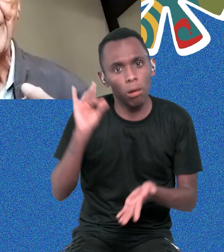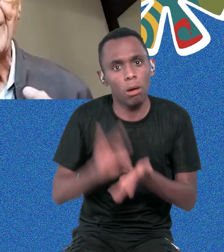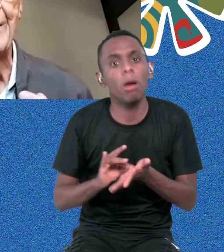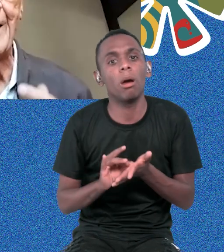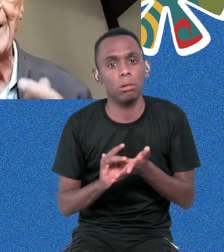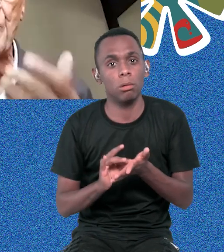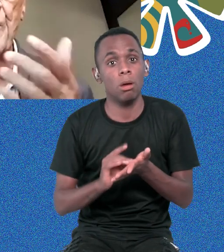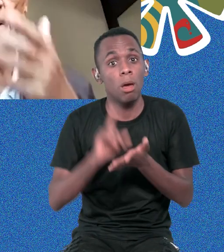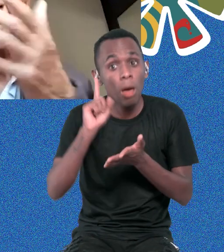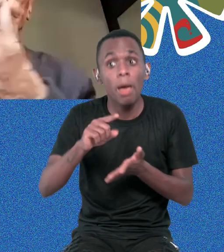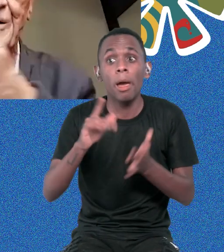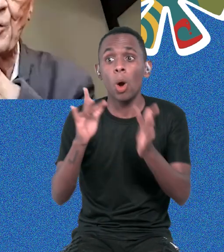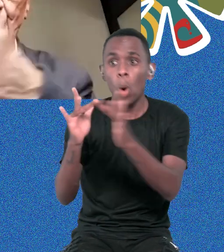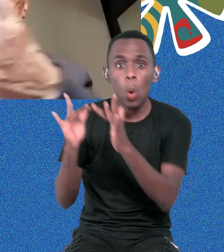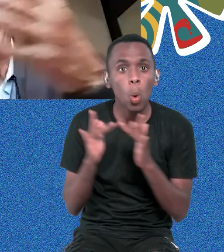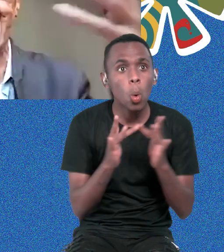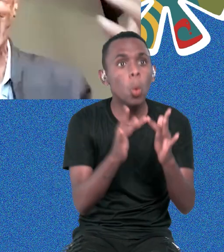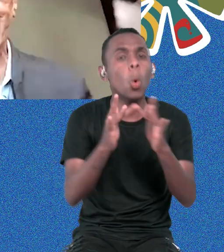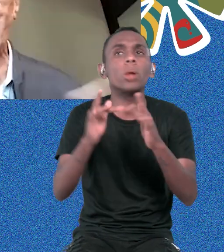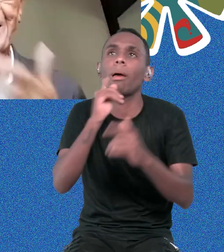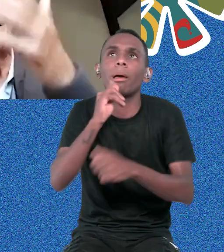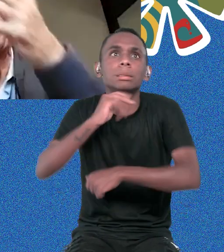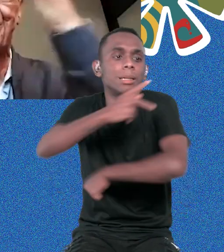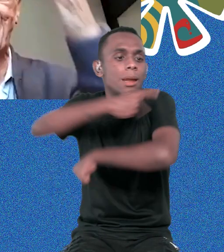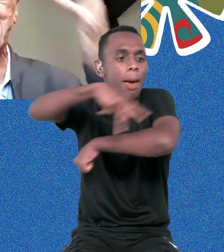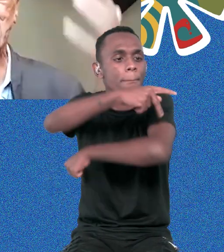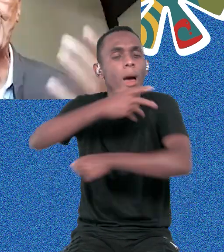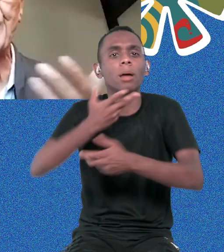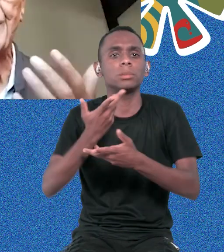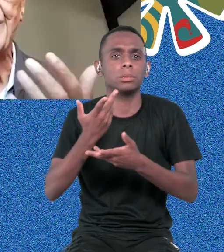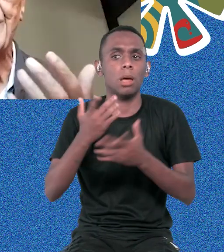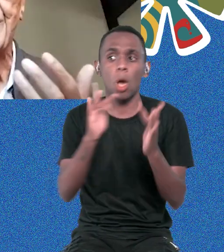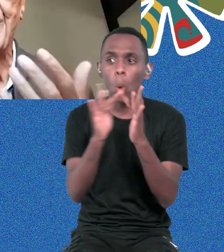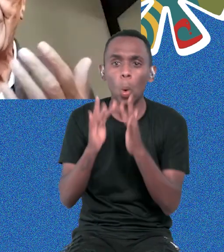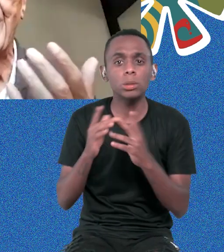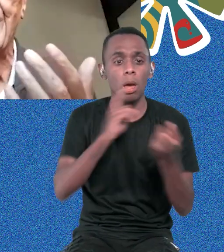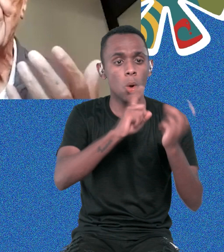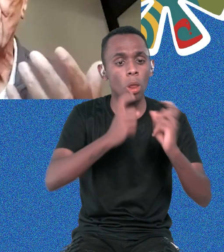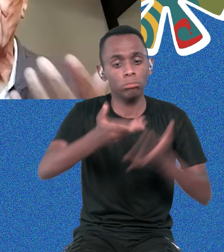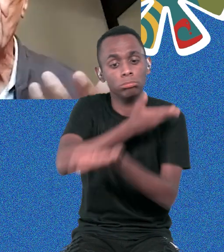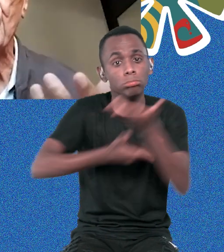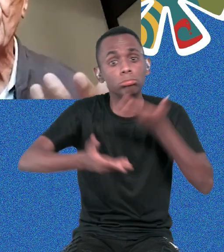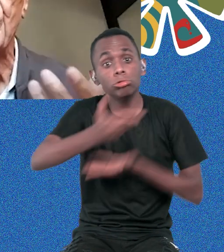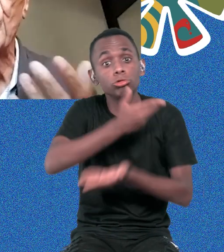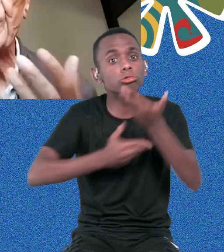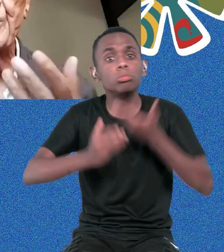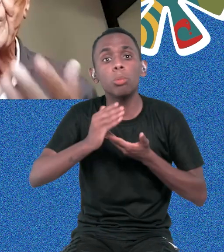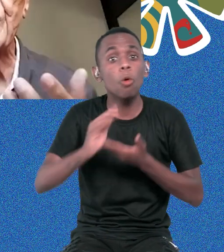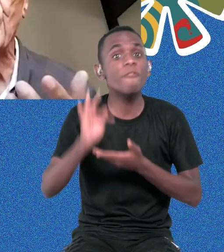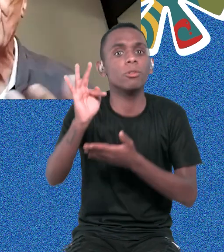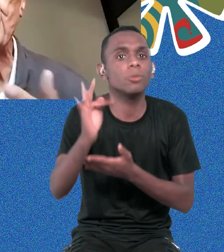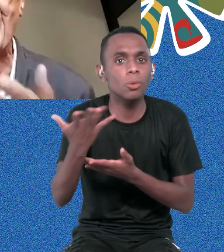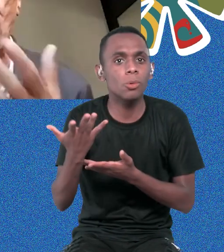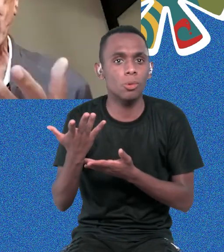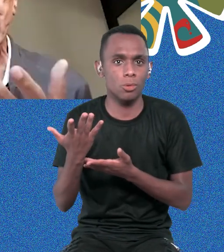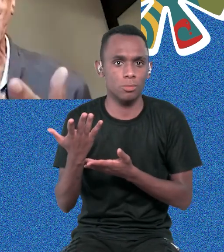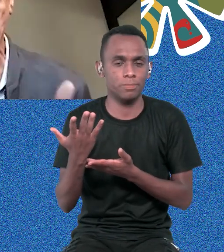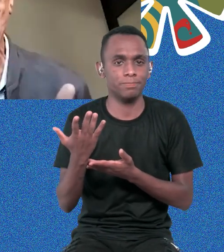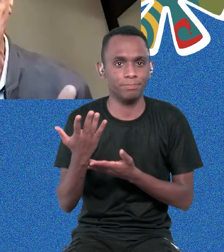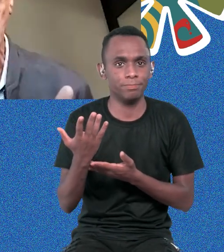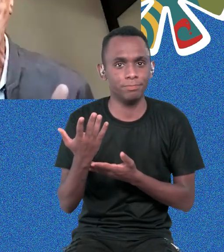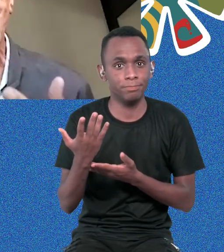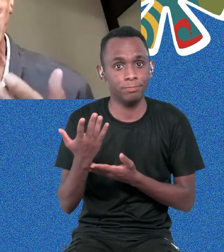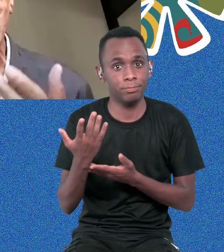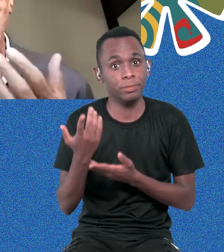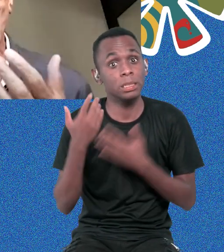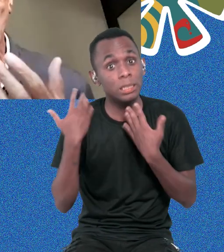participação, de reunir-se todos na praça para discutir os rumos, o sentido, os valores da